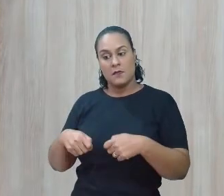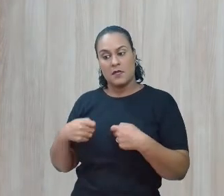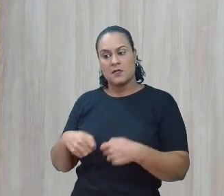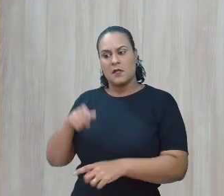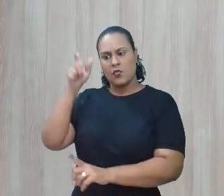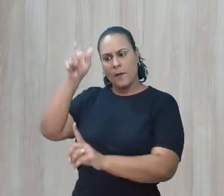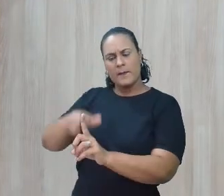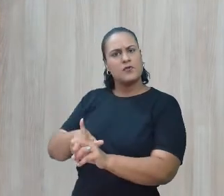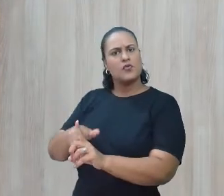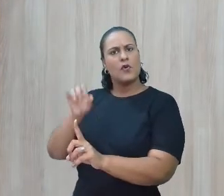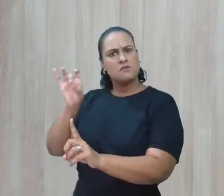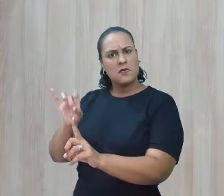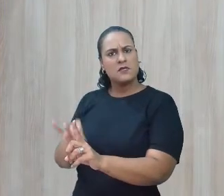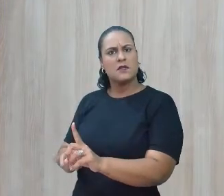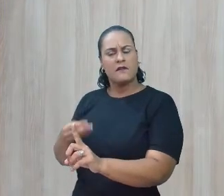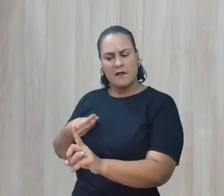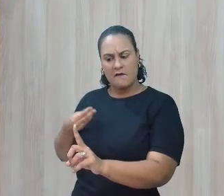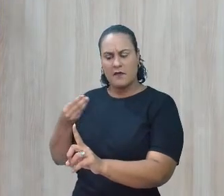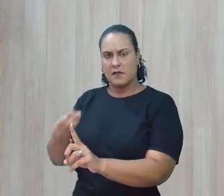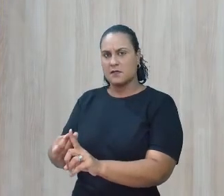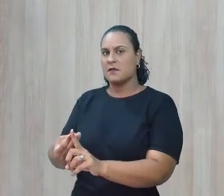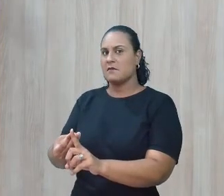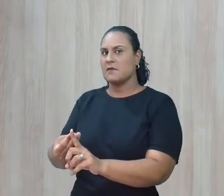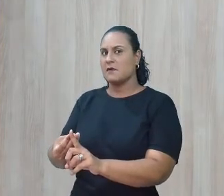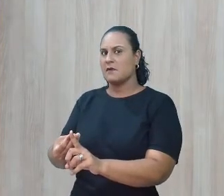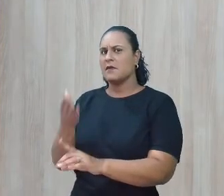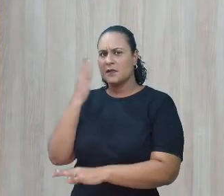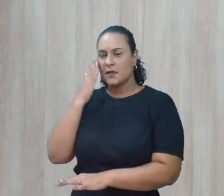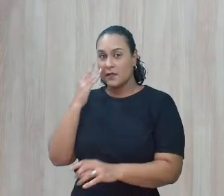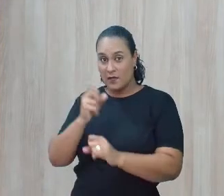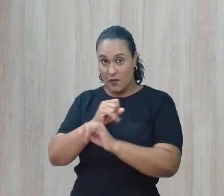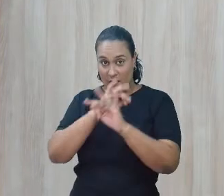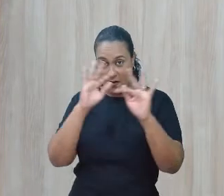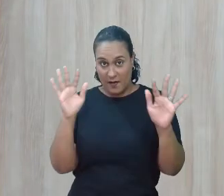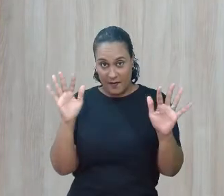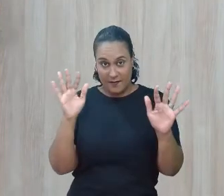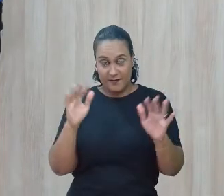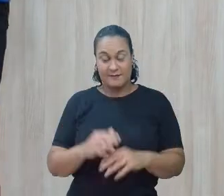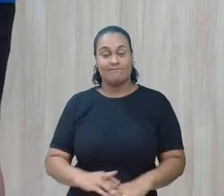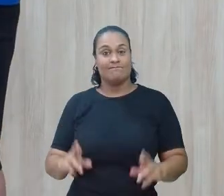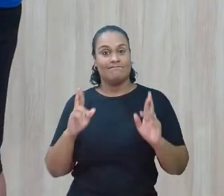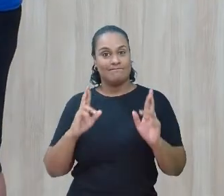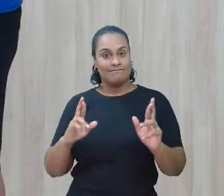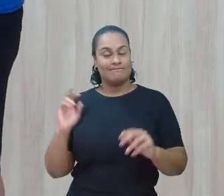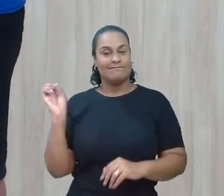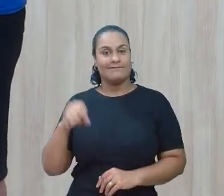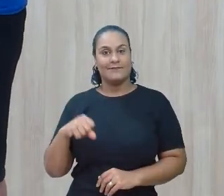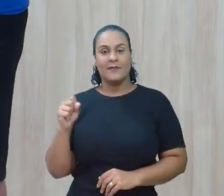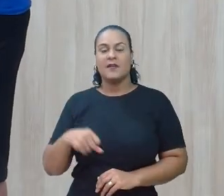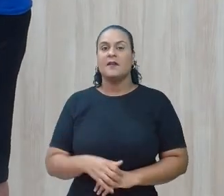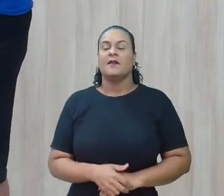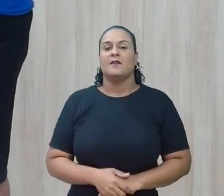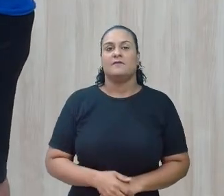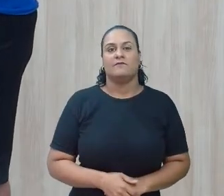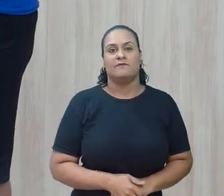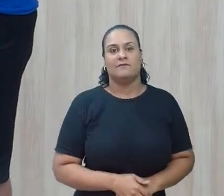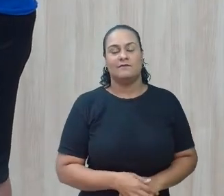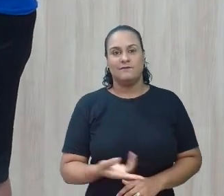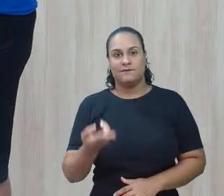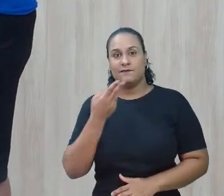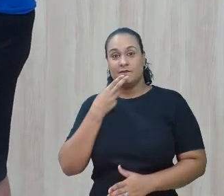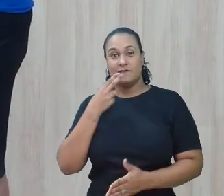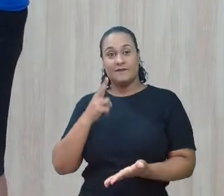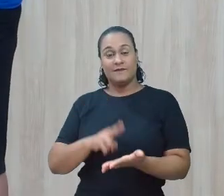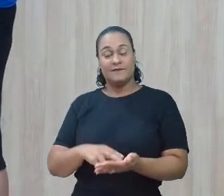pessoa. Estamos entendendo, estamos compreendendo? Eu espero que sim. Ó, a carta argumentativa é